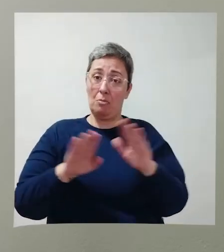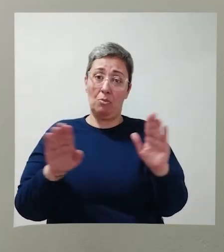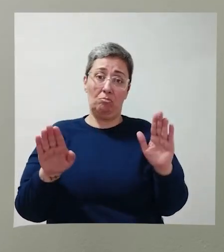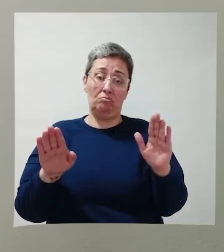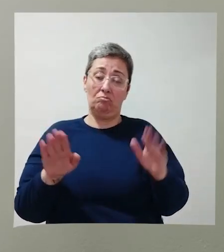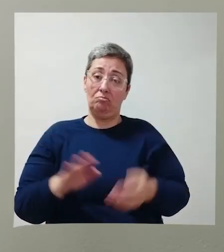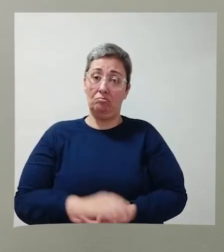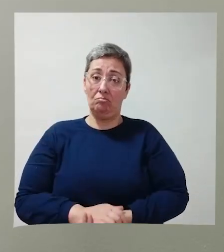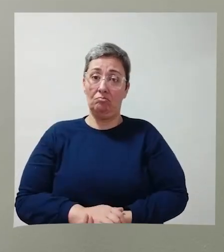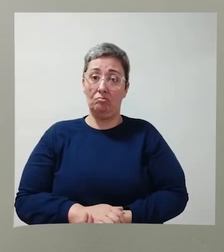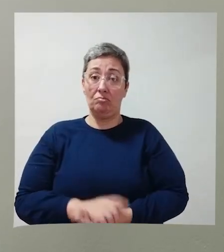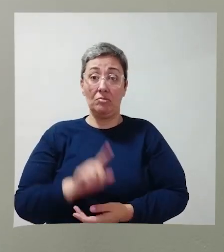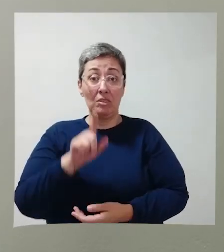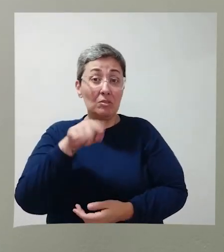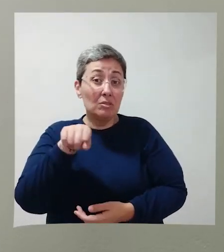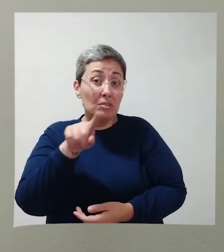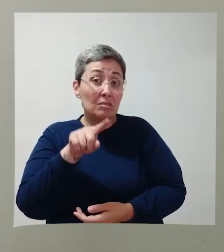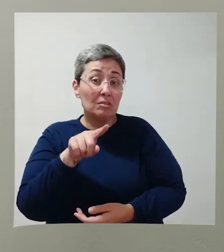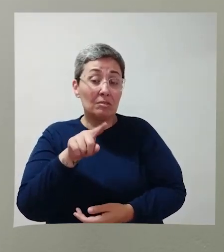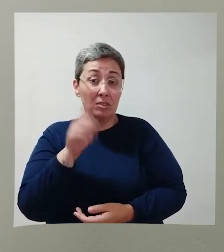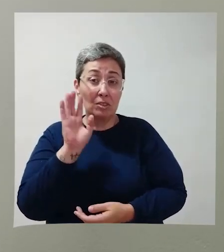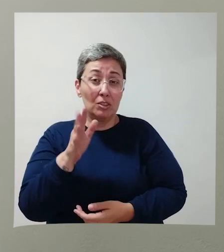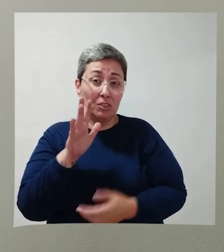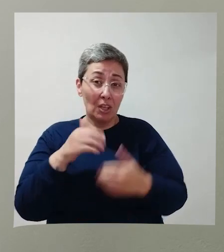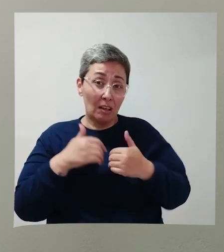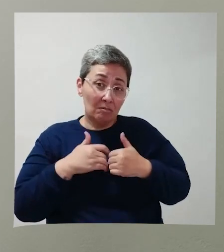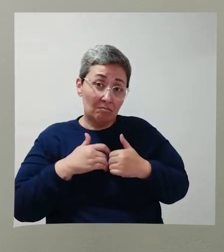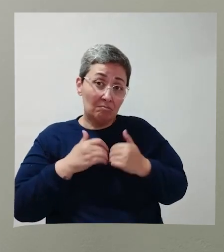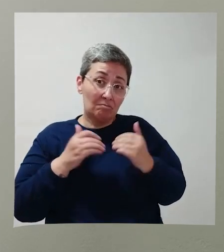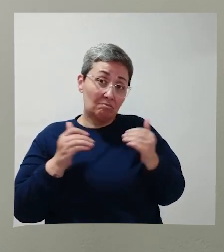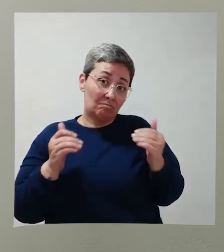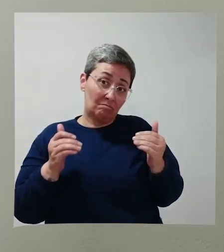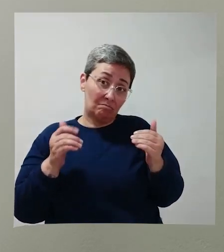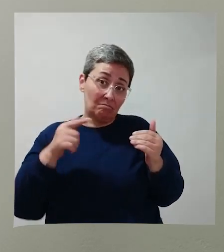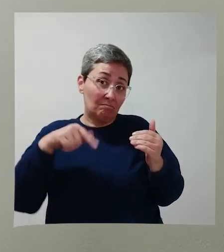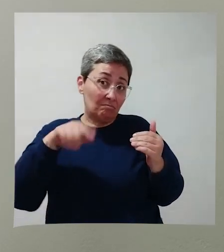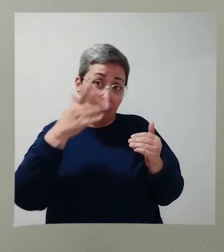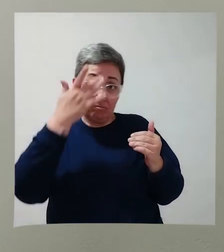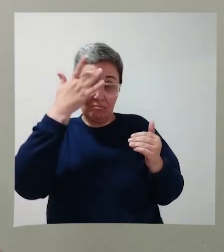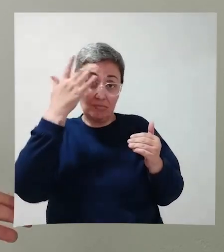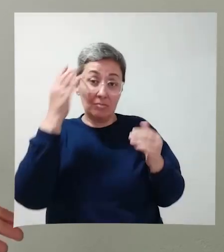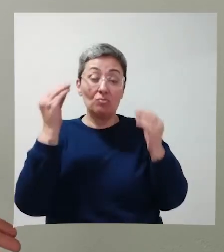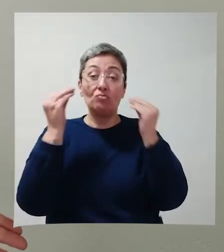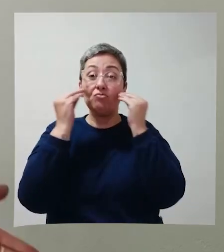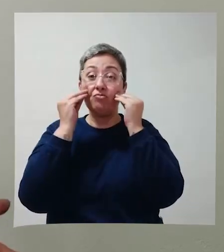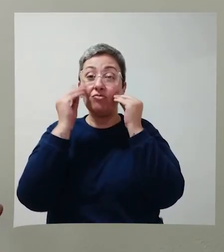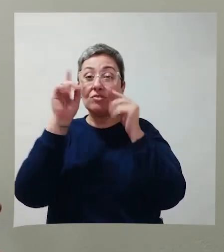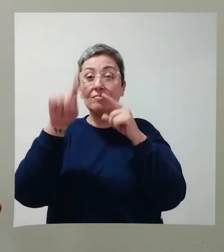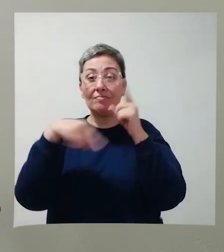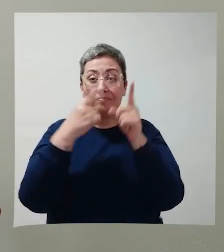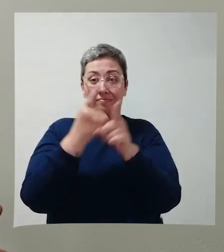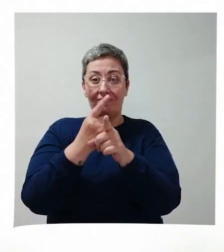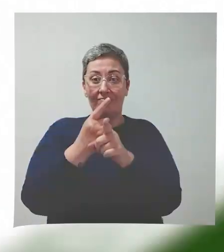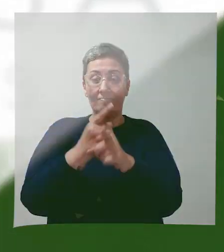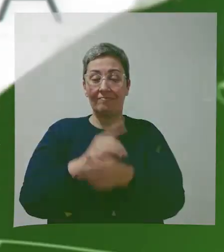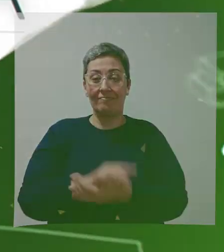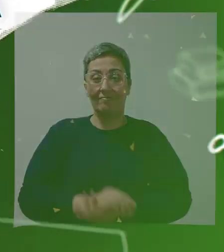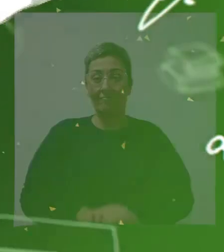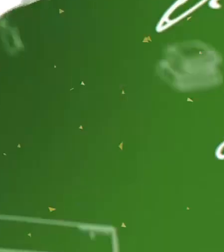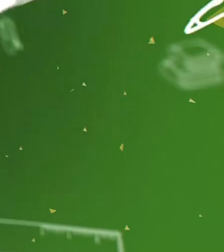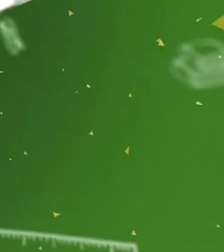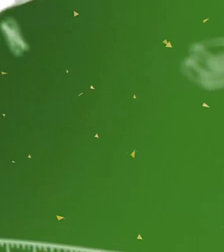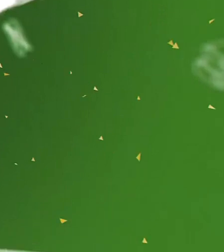ninguém. E você? Já abriu seu coração para alguém? Um beijo e até mais!